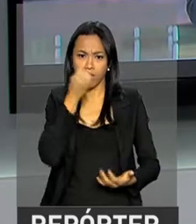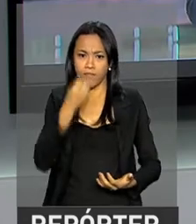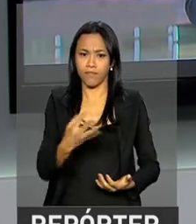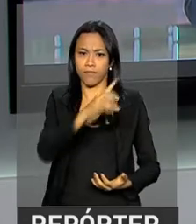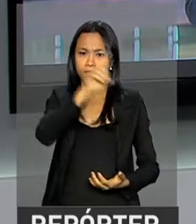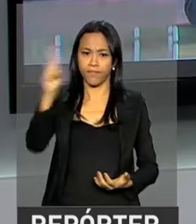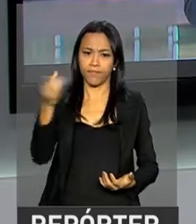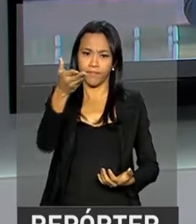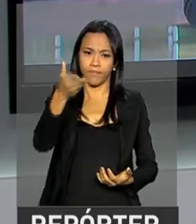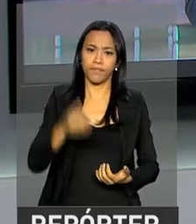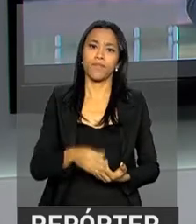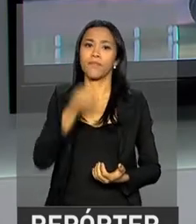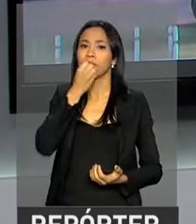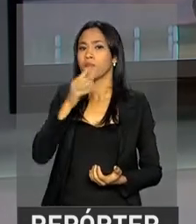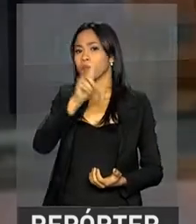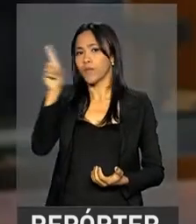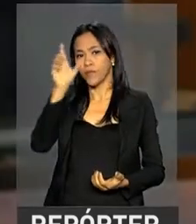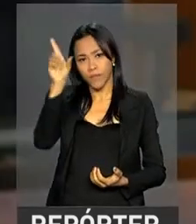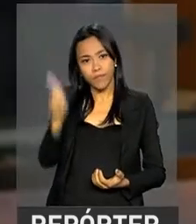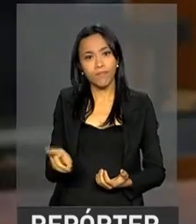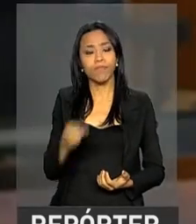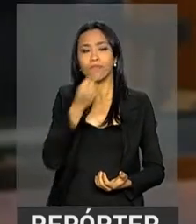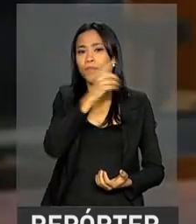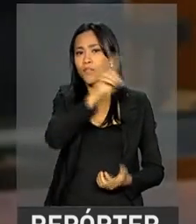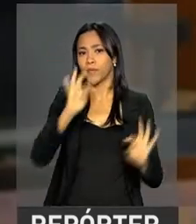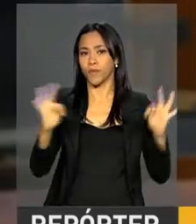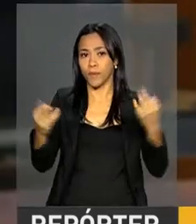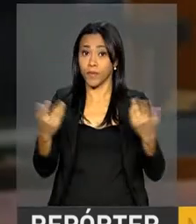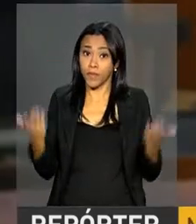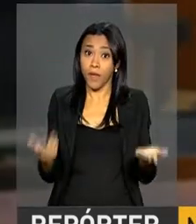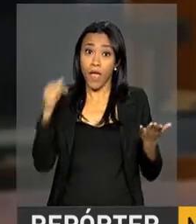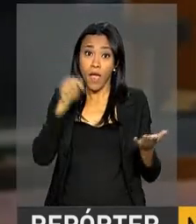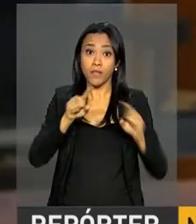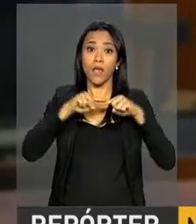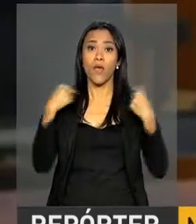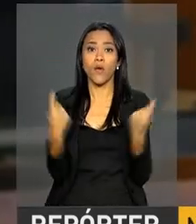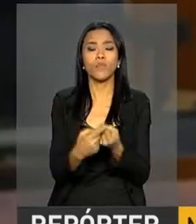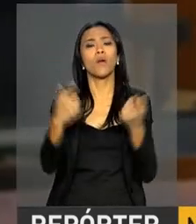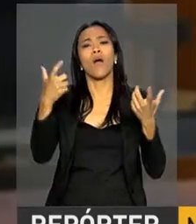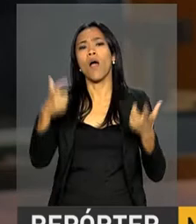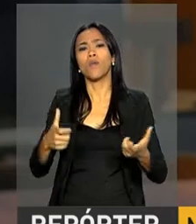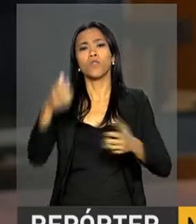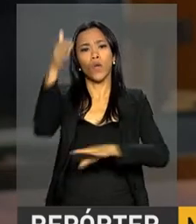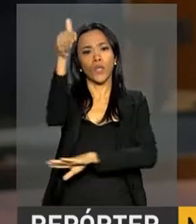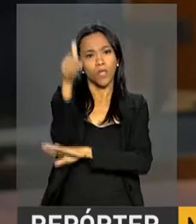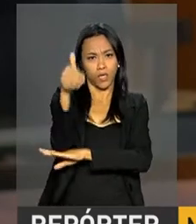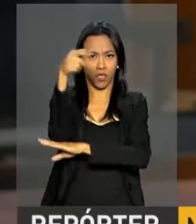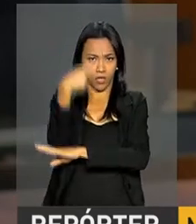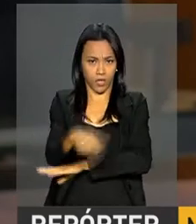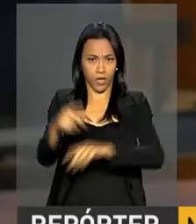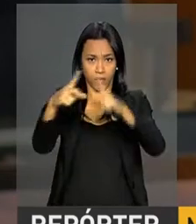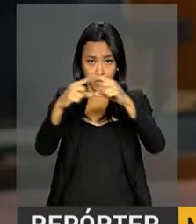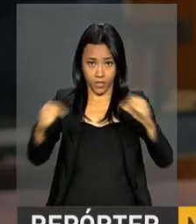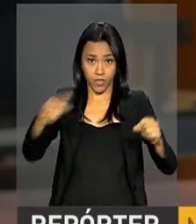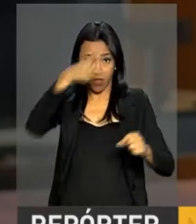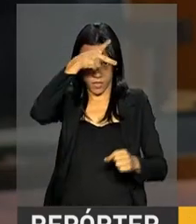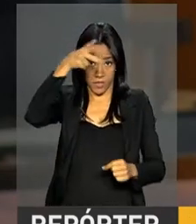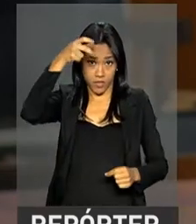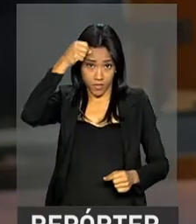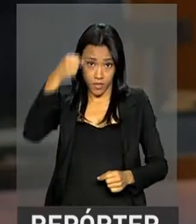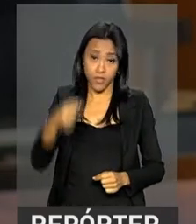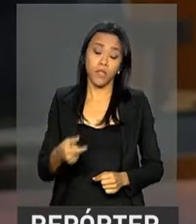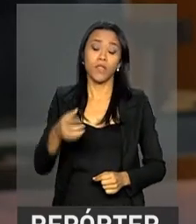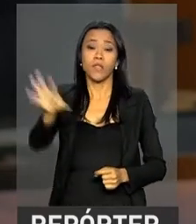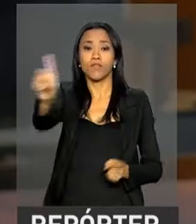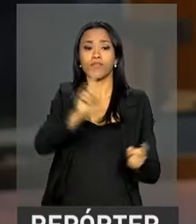podia carol de a todos a carol e se essa reunião ocorreu em hotel aqui de brasília os dirigentes da frente nacional